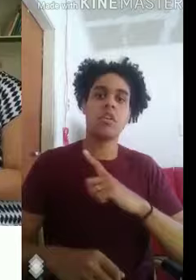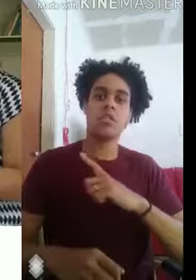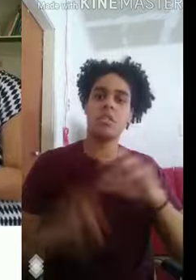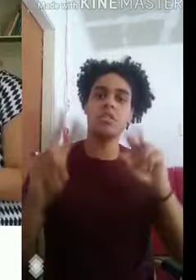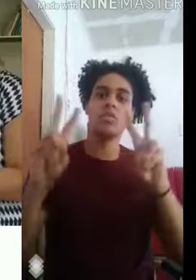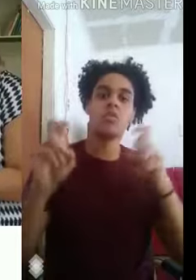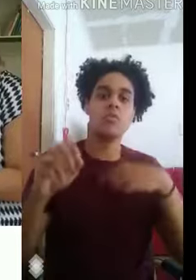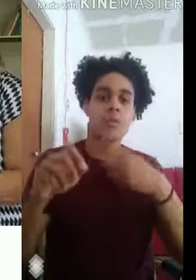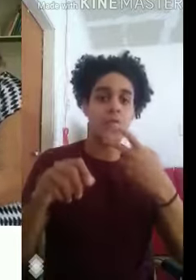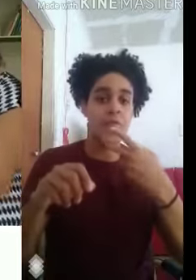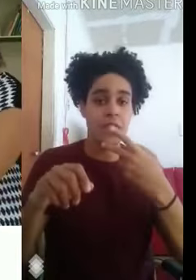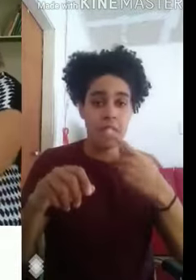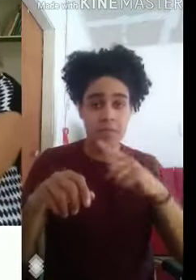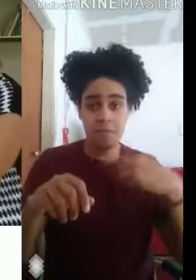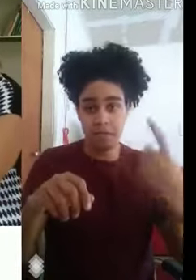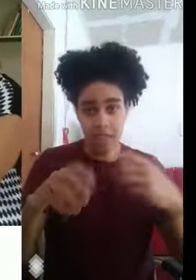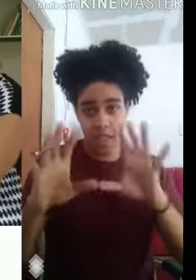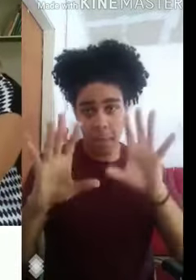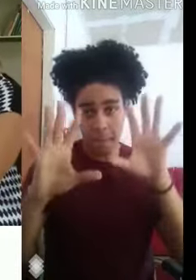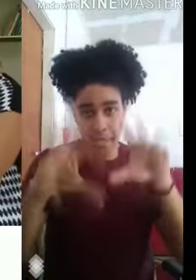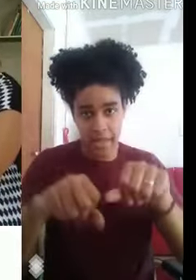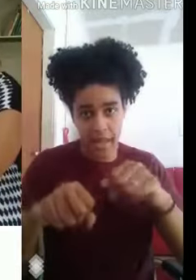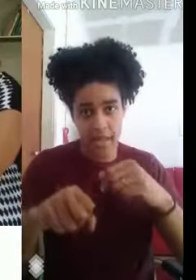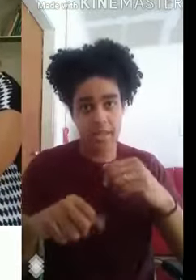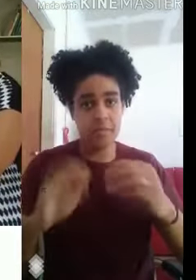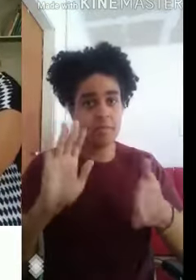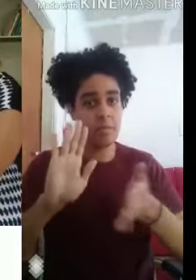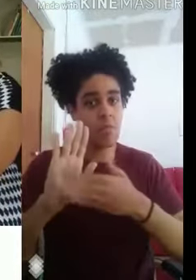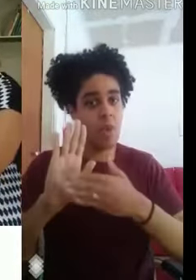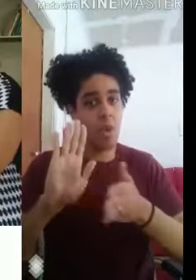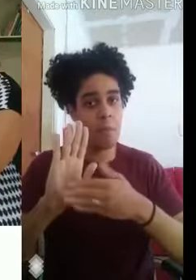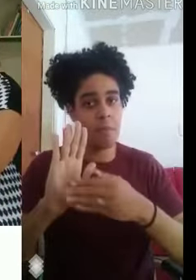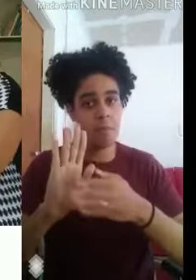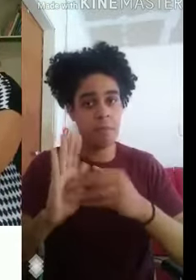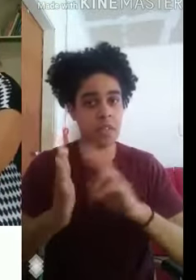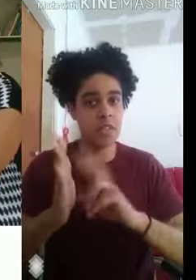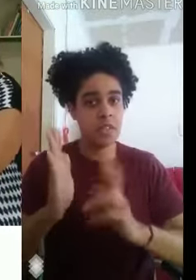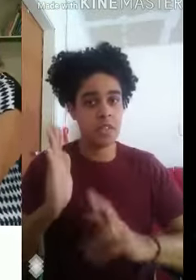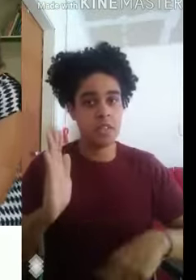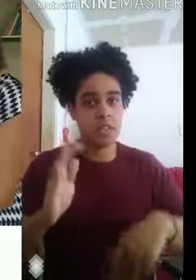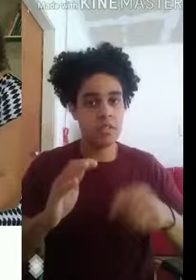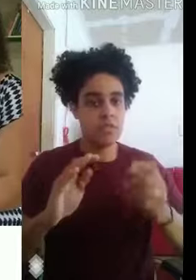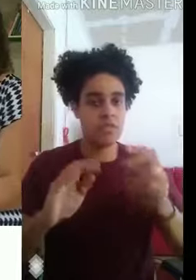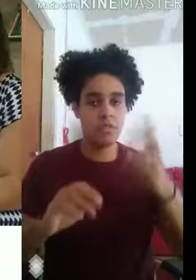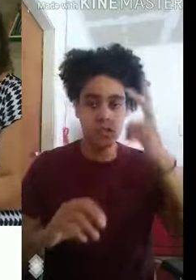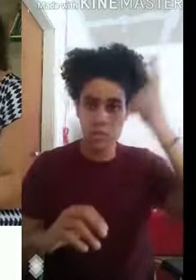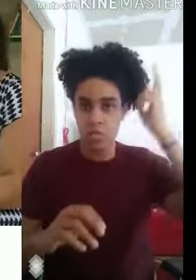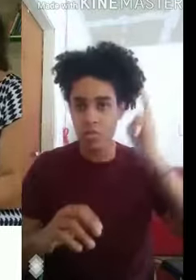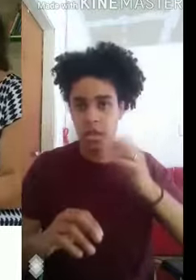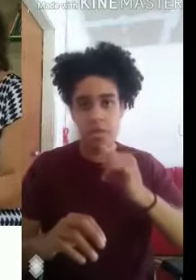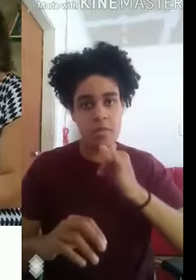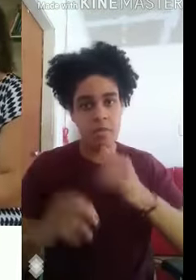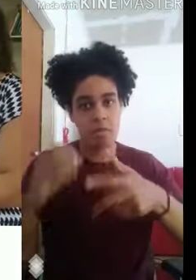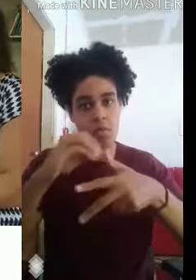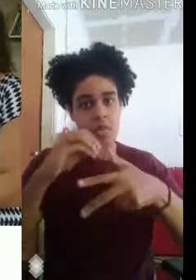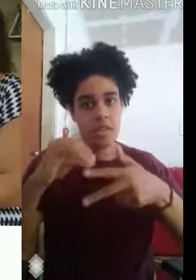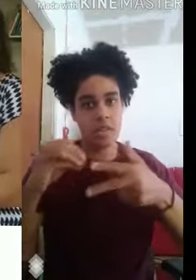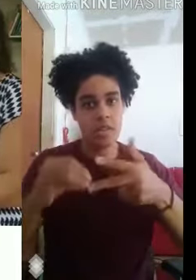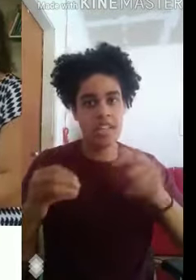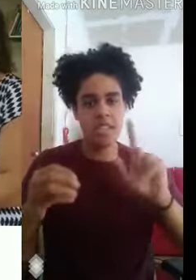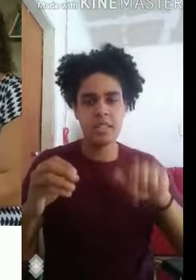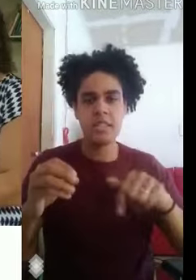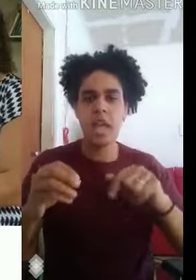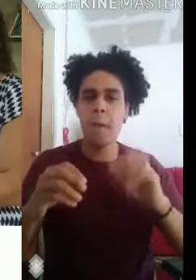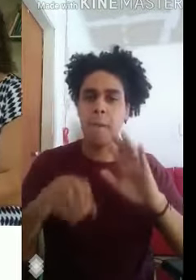a gente vai ter o que falar. Quando a gente pega uma proposta de redação de vestibular, como no Enem, a gente